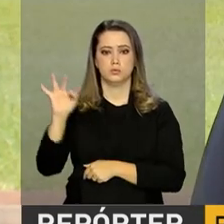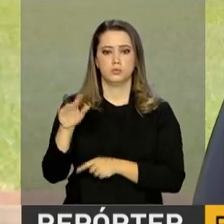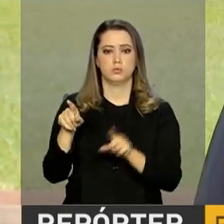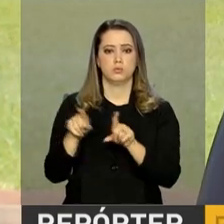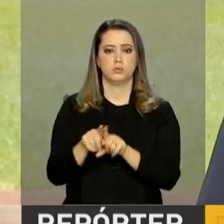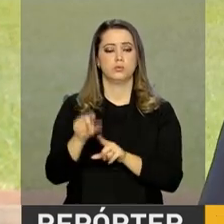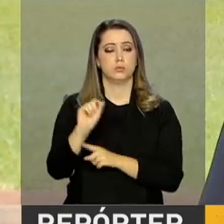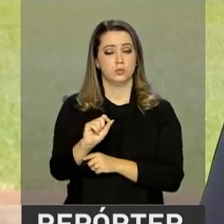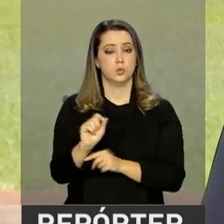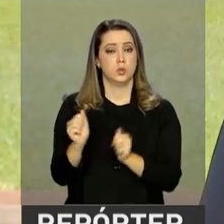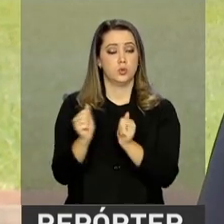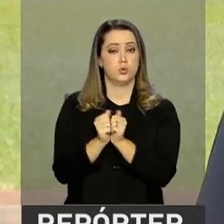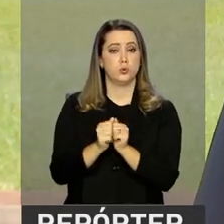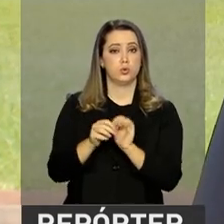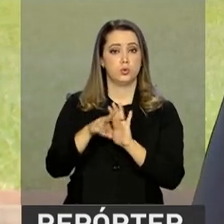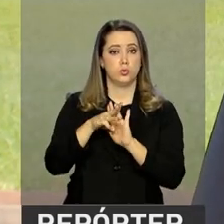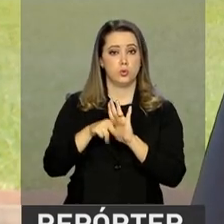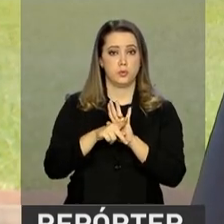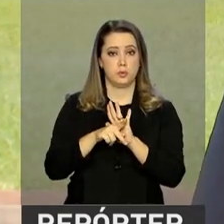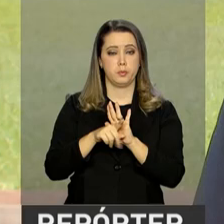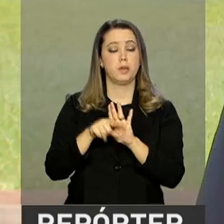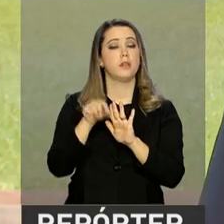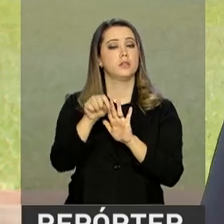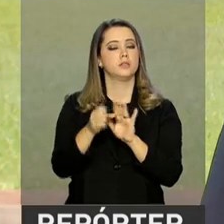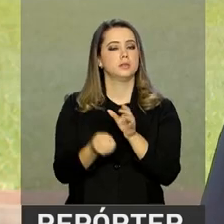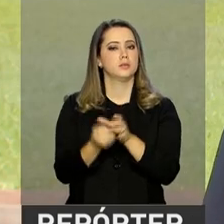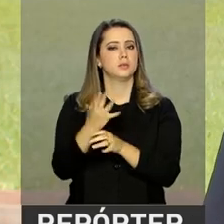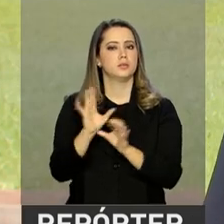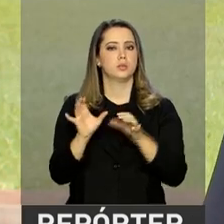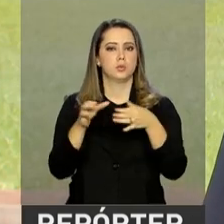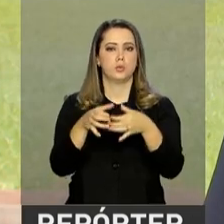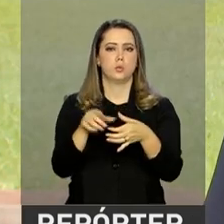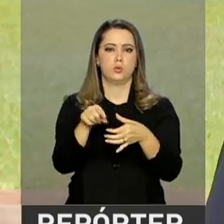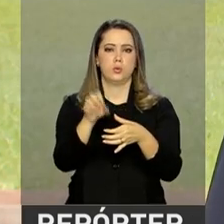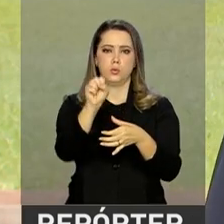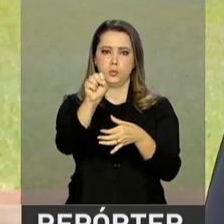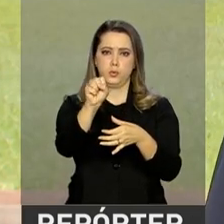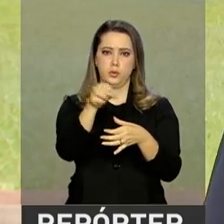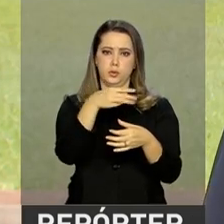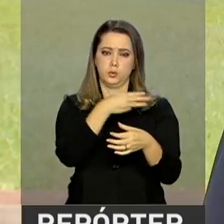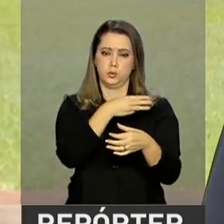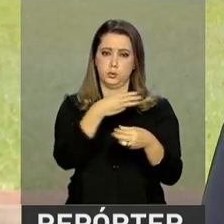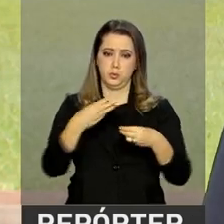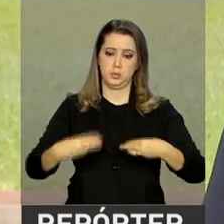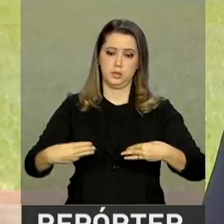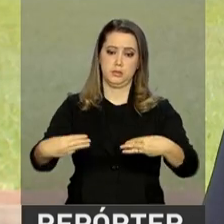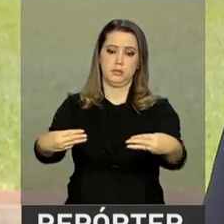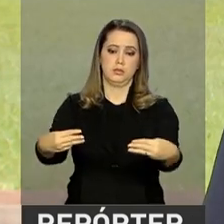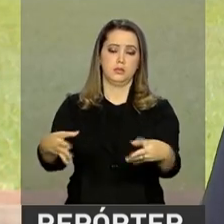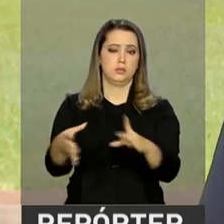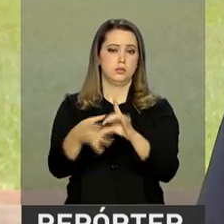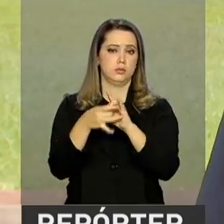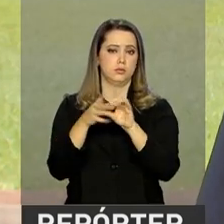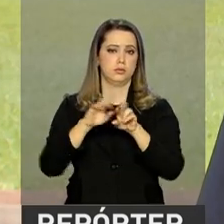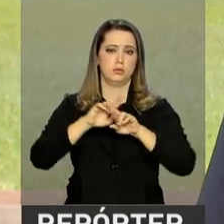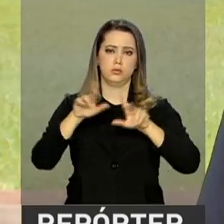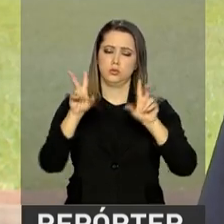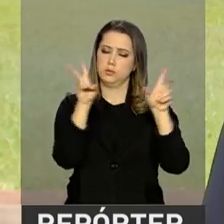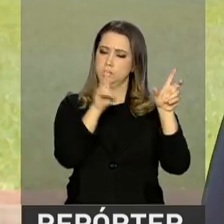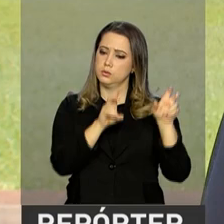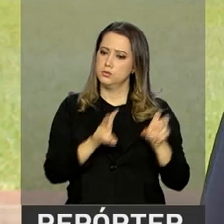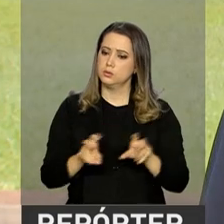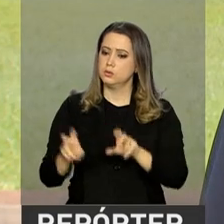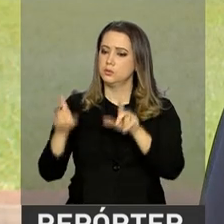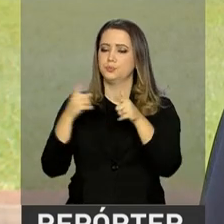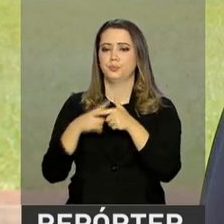Roraima. Junto com a MP, vai ser criado um comitê formado por 8 ministérios, que também vai tratar dos diferentes aspectos